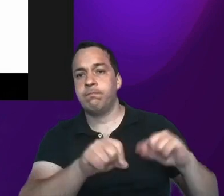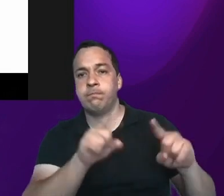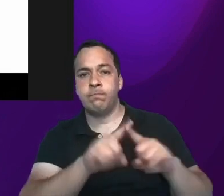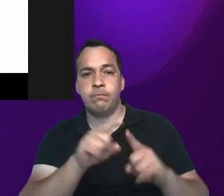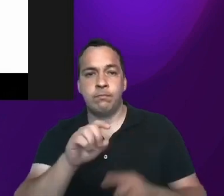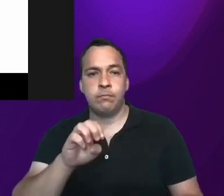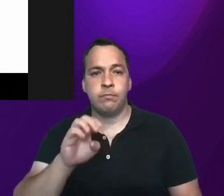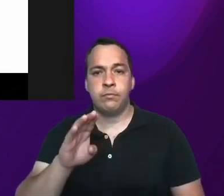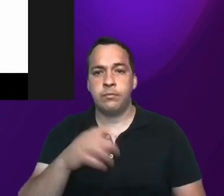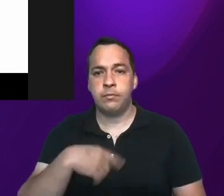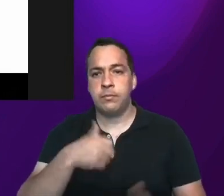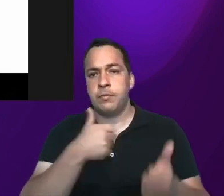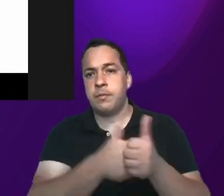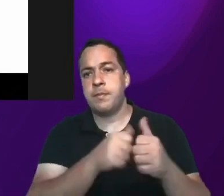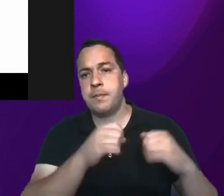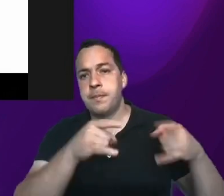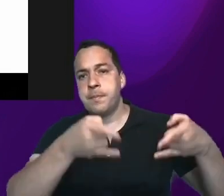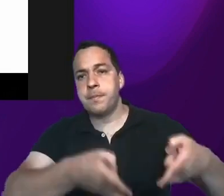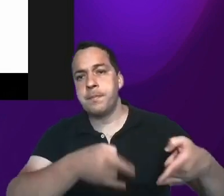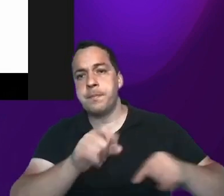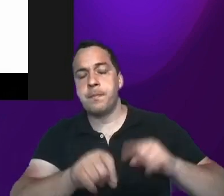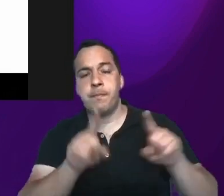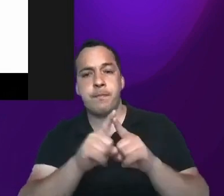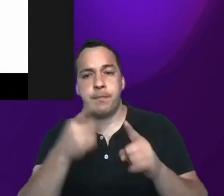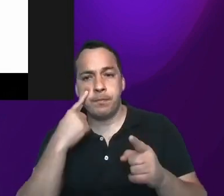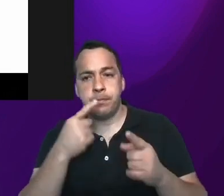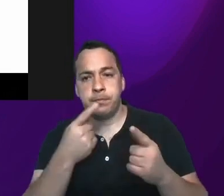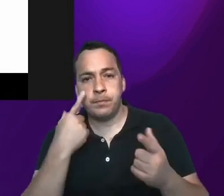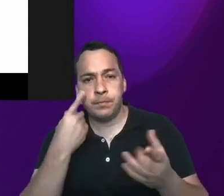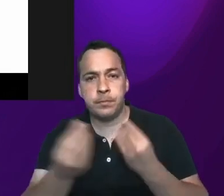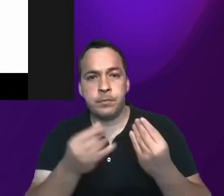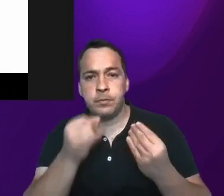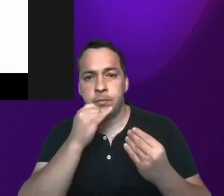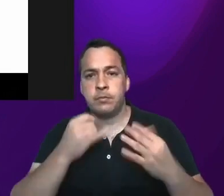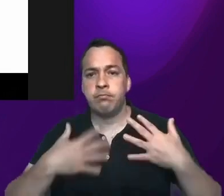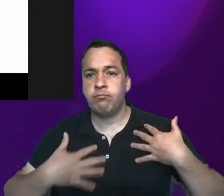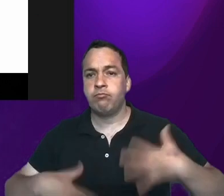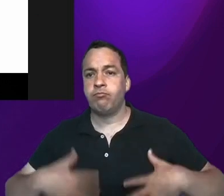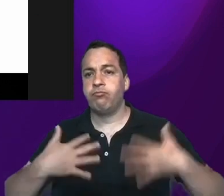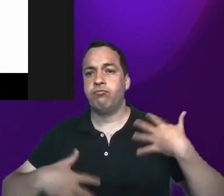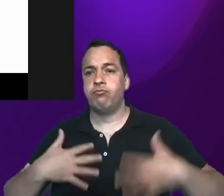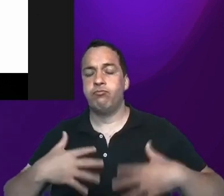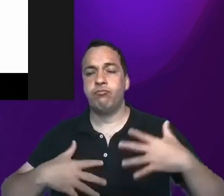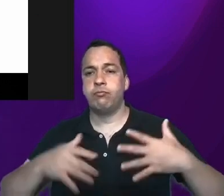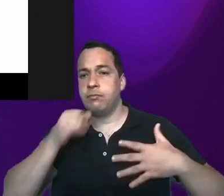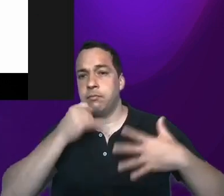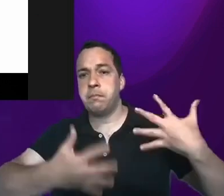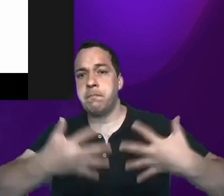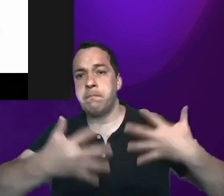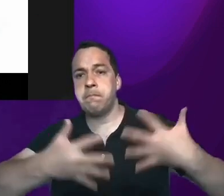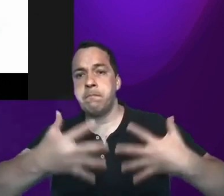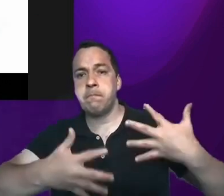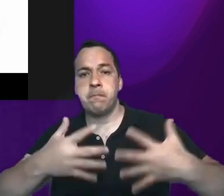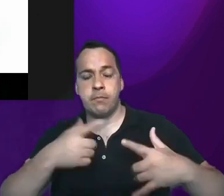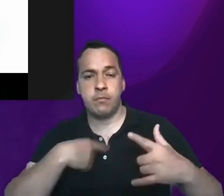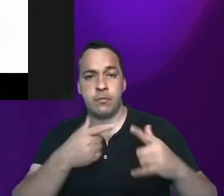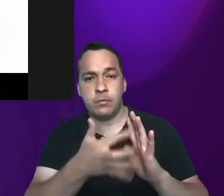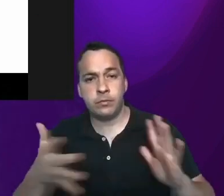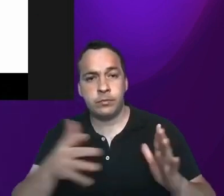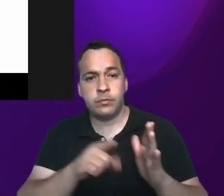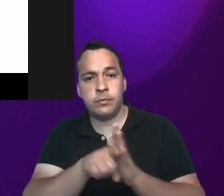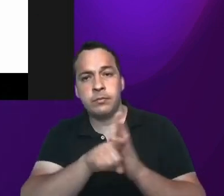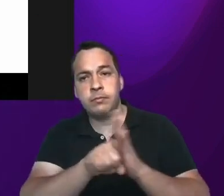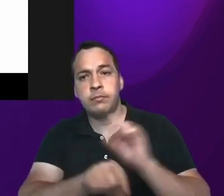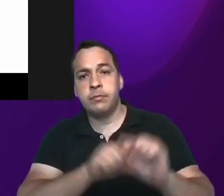mais fácil a gente avaliar a movimentação das paredes cardíacas durante a diálise, né? E alguns estudos já